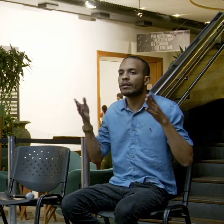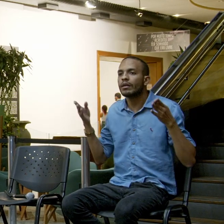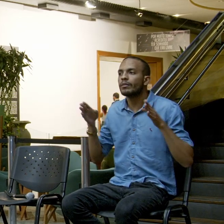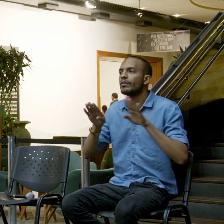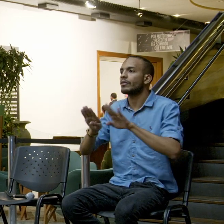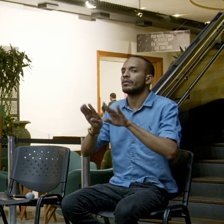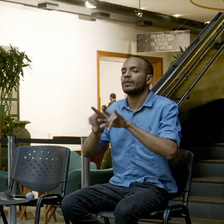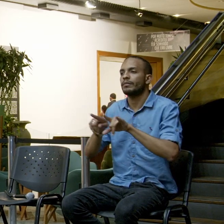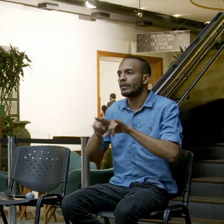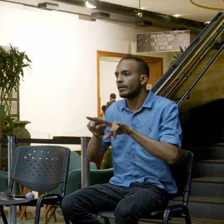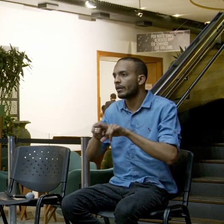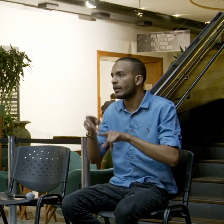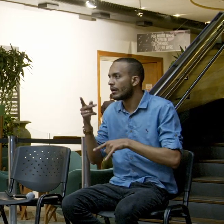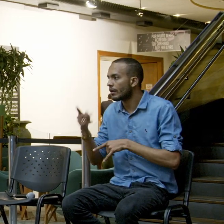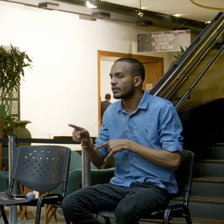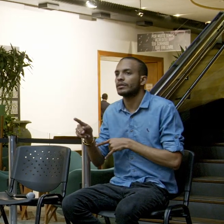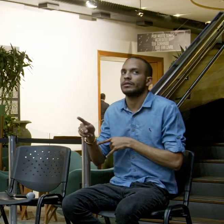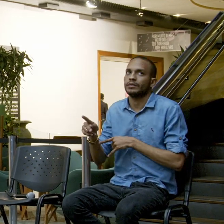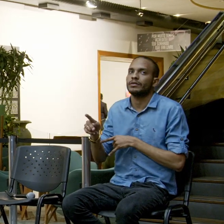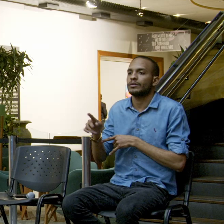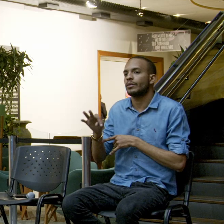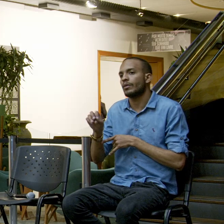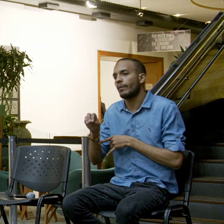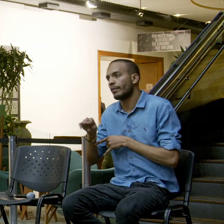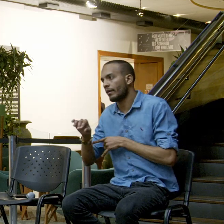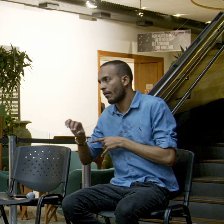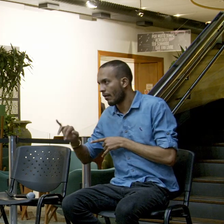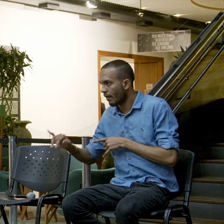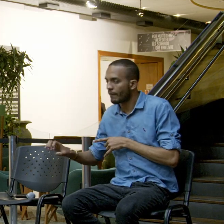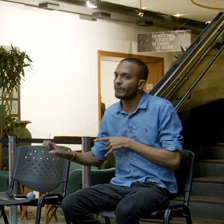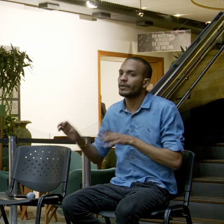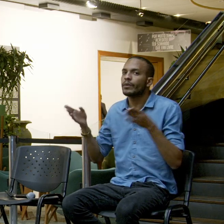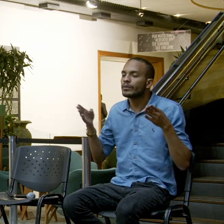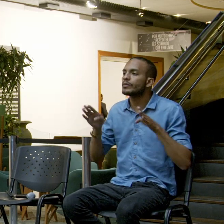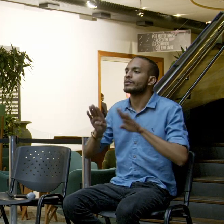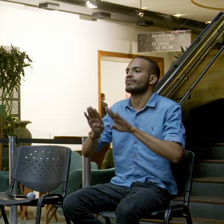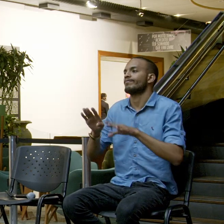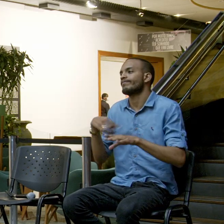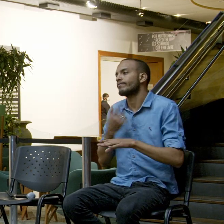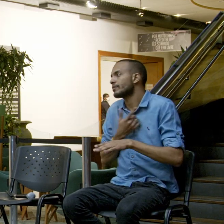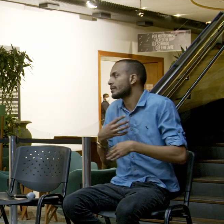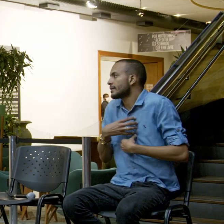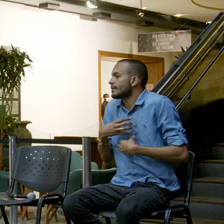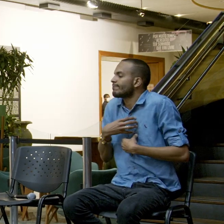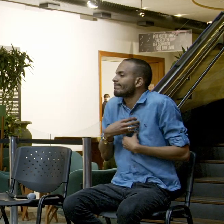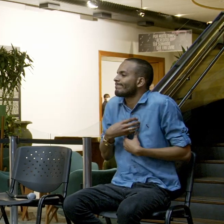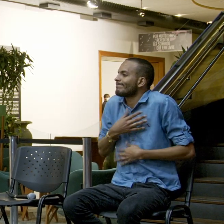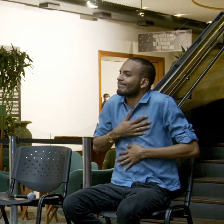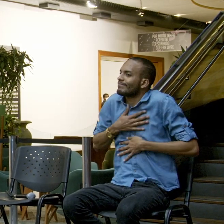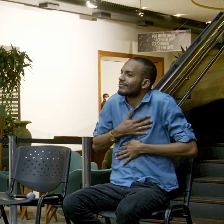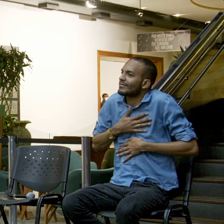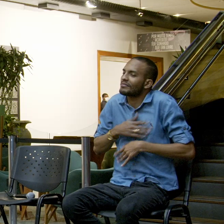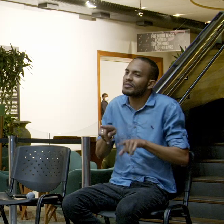Maria Maiolino Psil, aqui no Instituto Tomiotaki. Esta é uma exposição que nos deixa muito